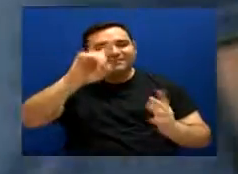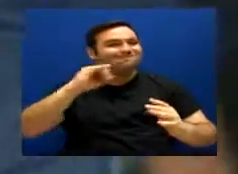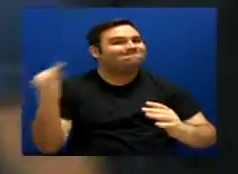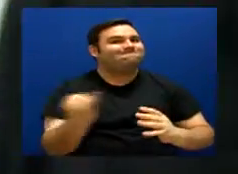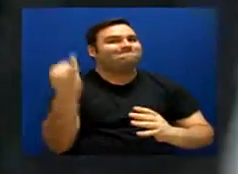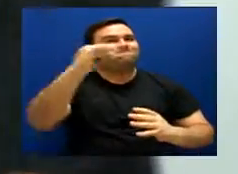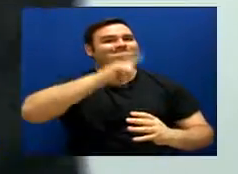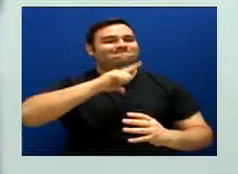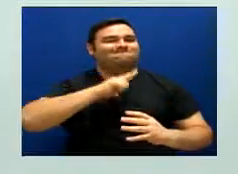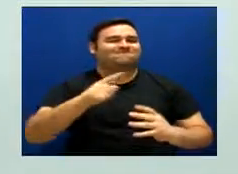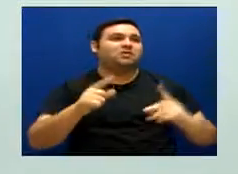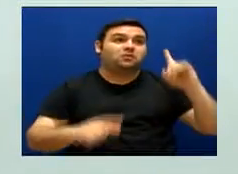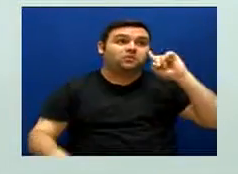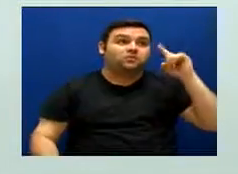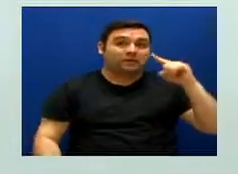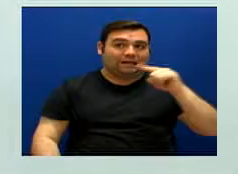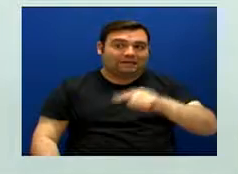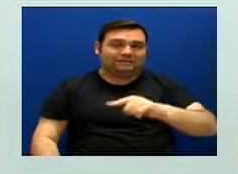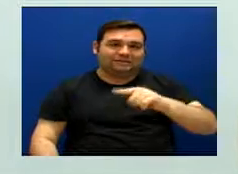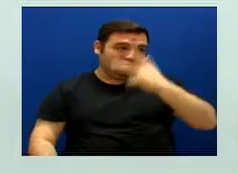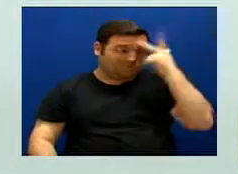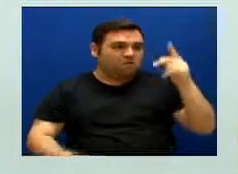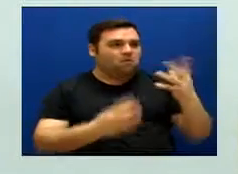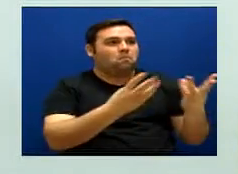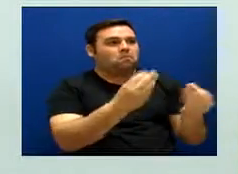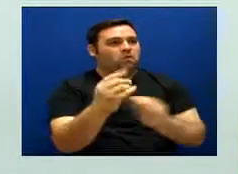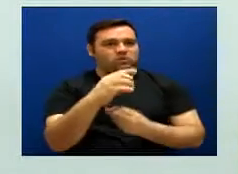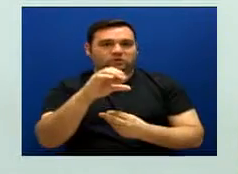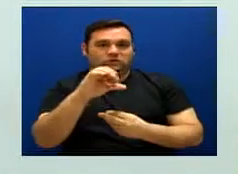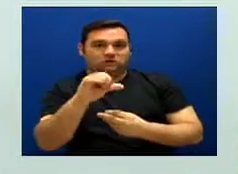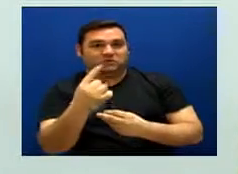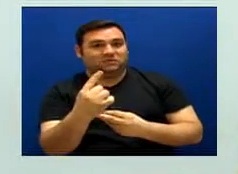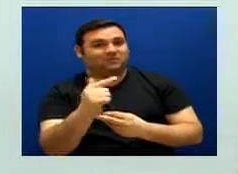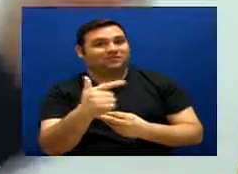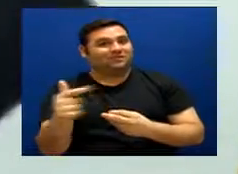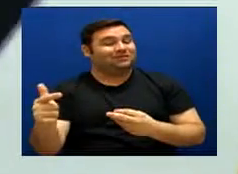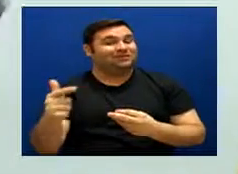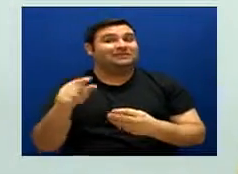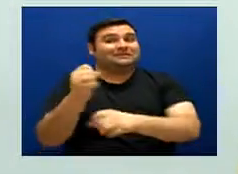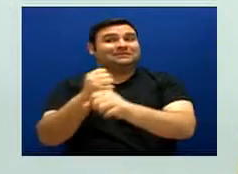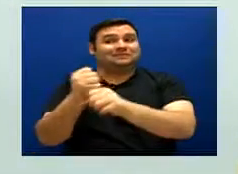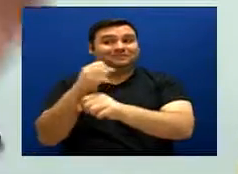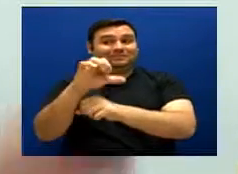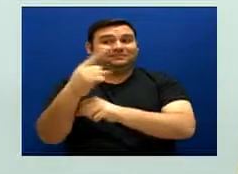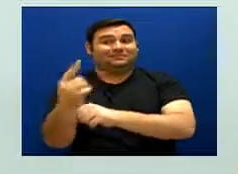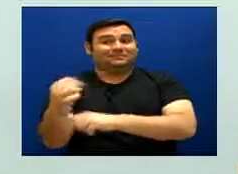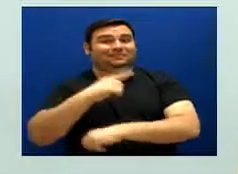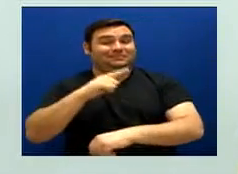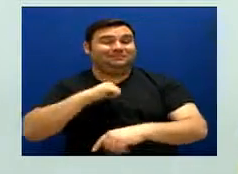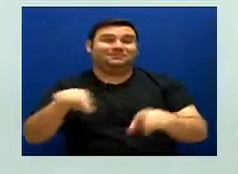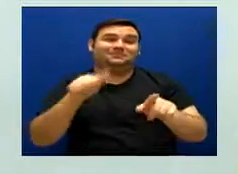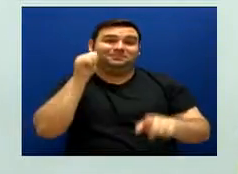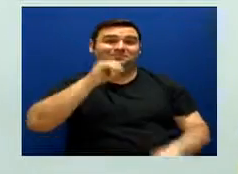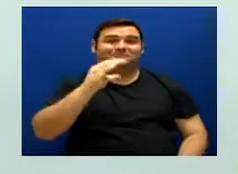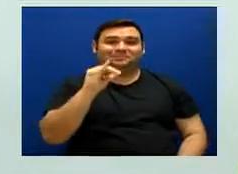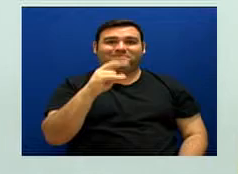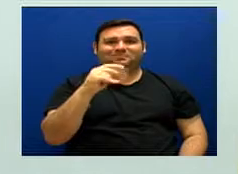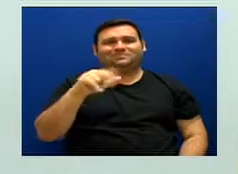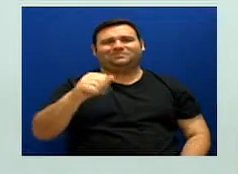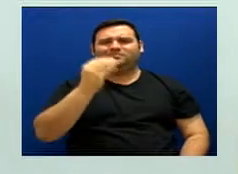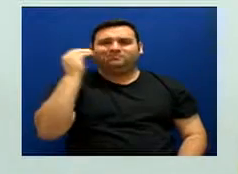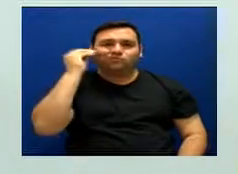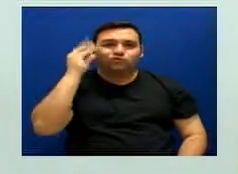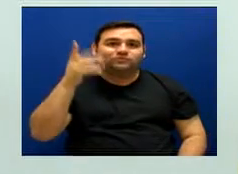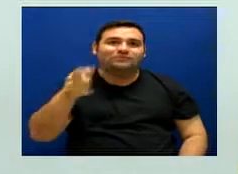importante, que não é todo dia que se completa 21 anos, né? E está lá, 91 anos, lá na Vila dos Velhinhos, dona Cipriana. Um beijão para a